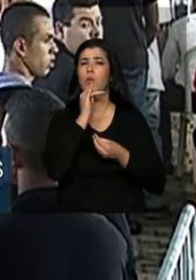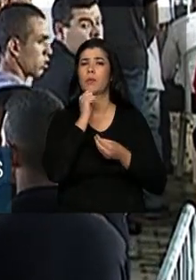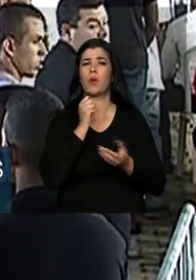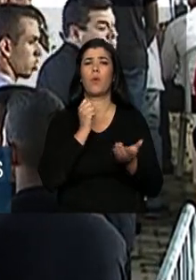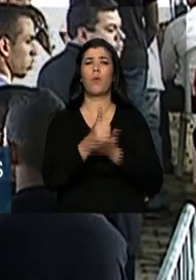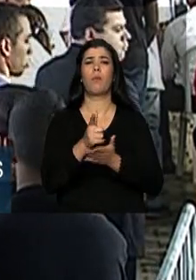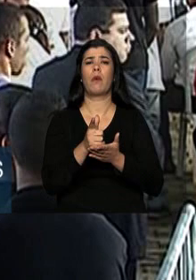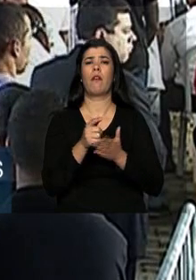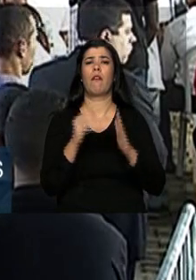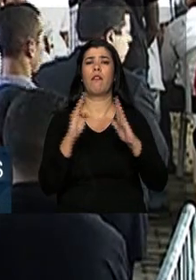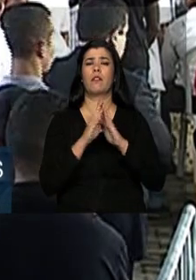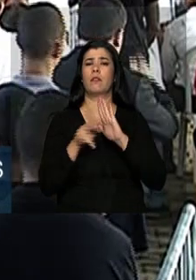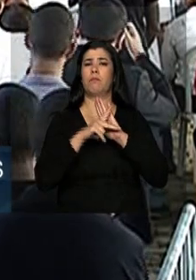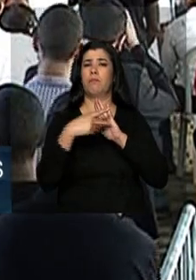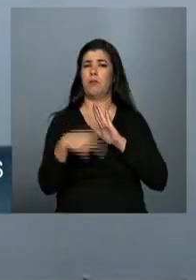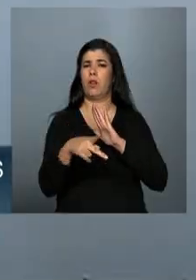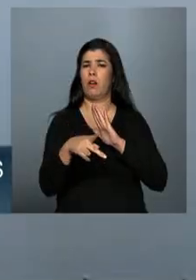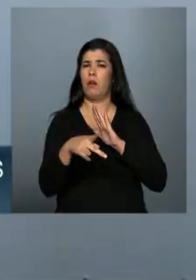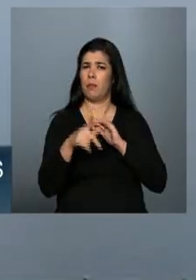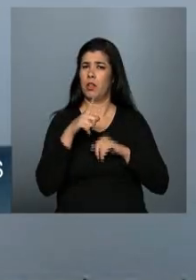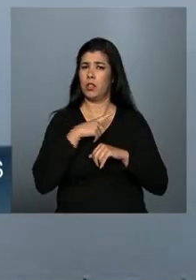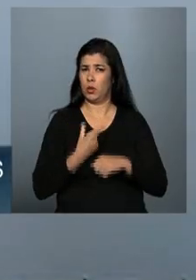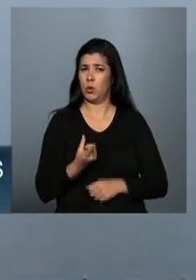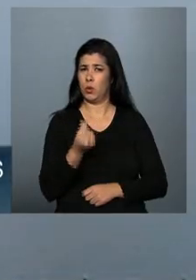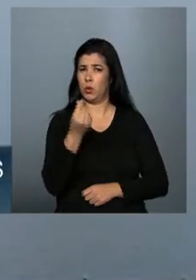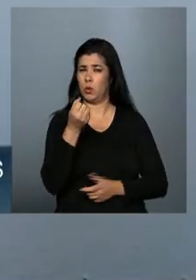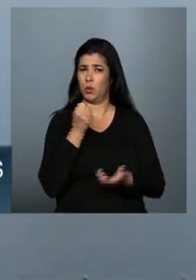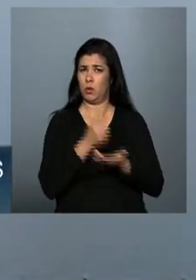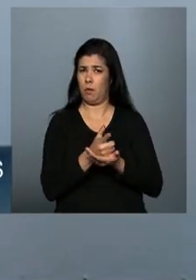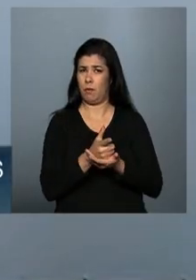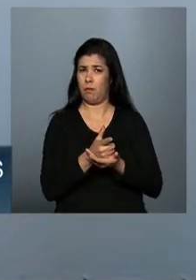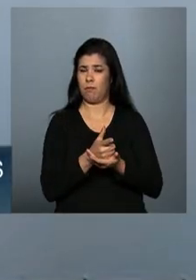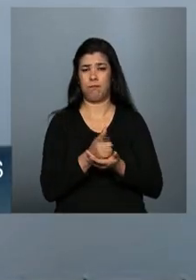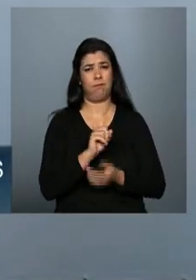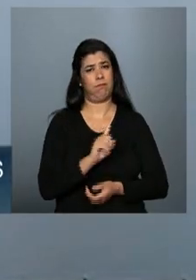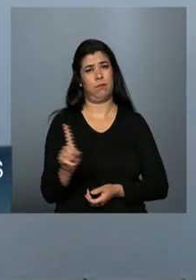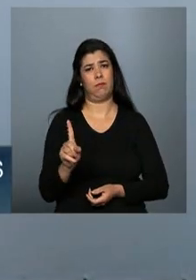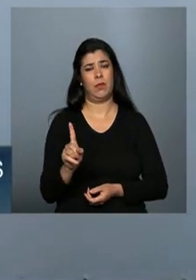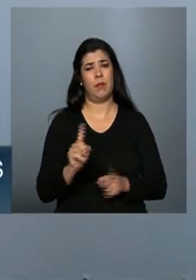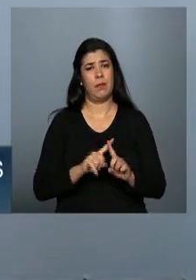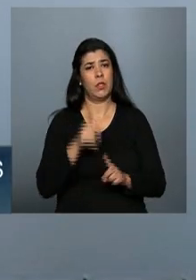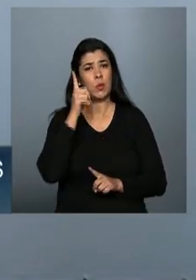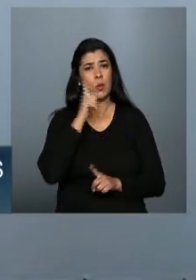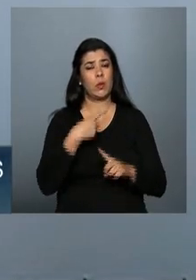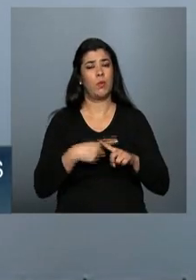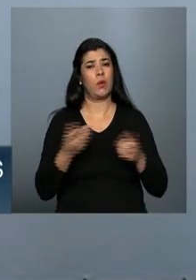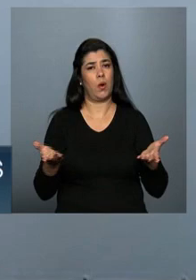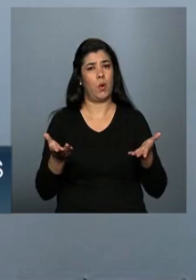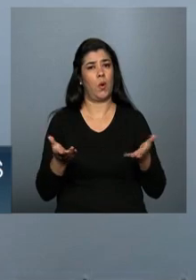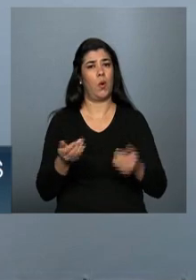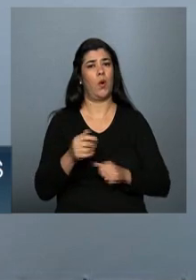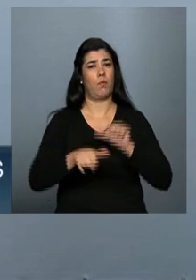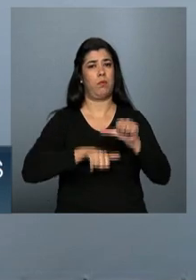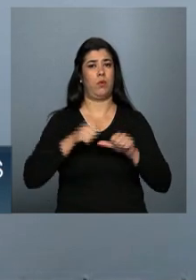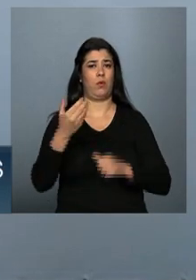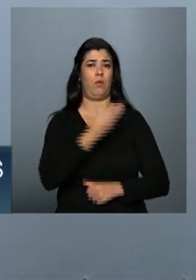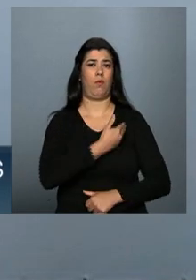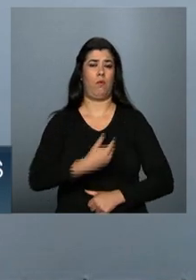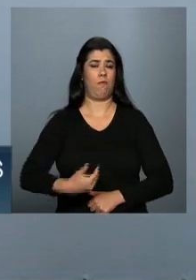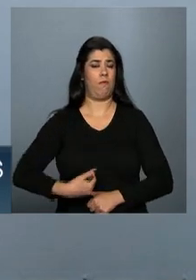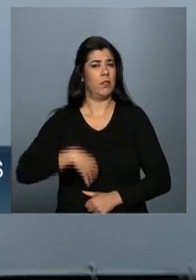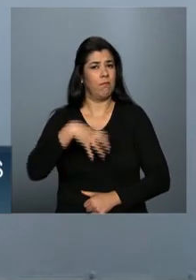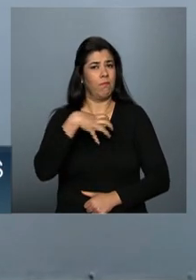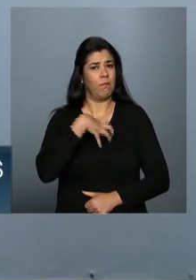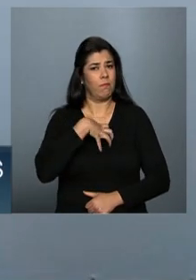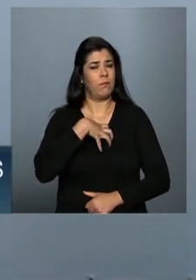casa própria para morar, teria condições de conseguir. Só conseguimos porque a gente tem um governo sensível, que a gente tem um governo